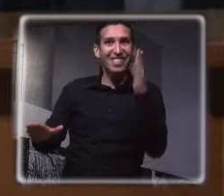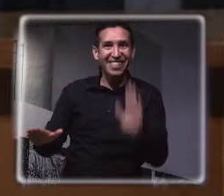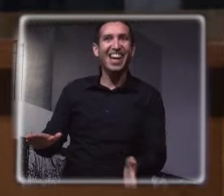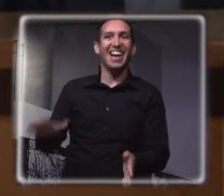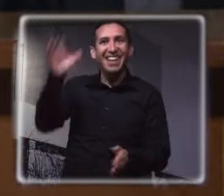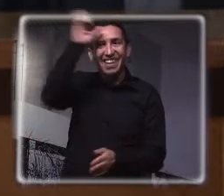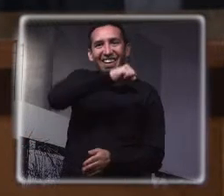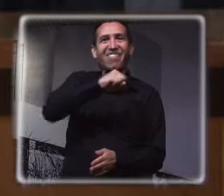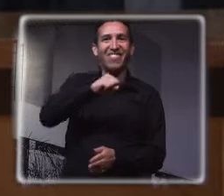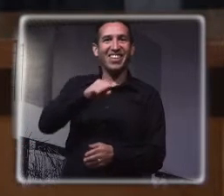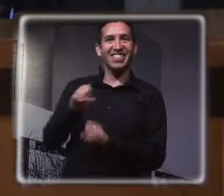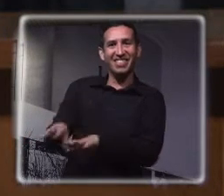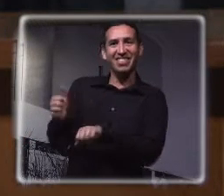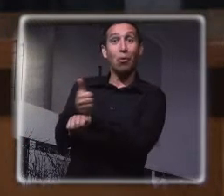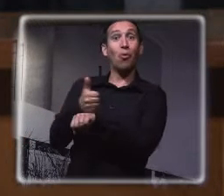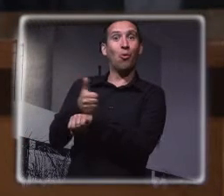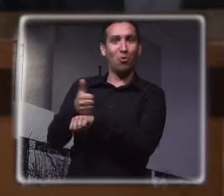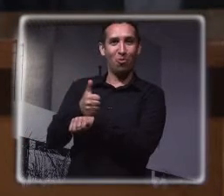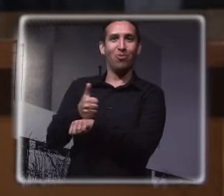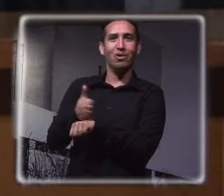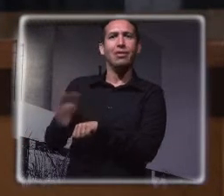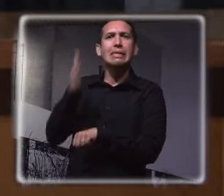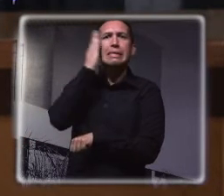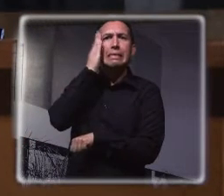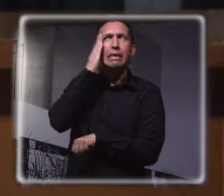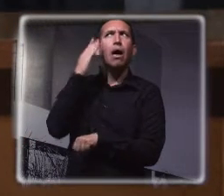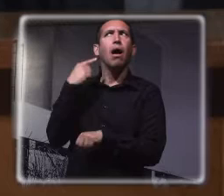recebem informação de qualidade, já entendem a